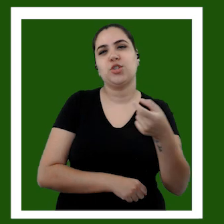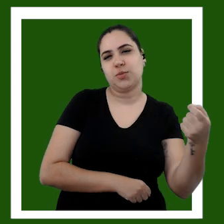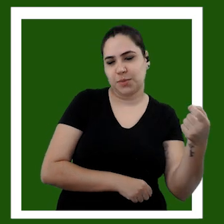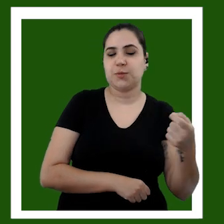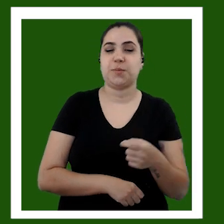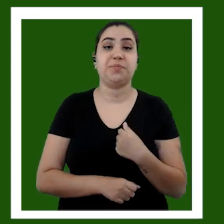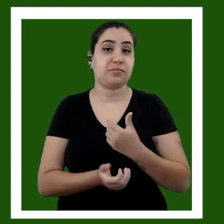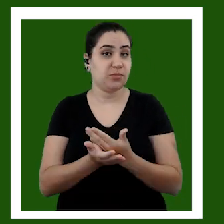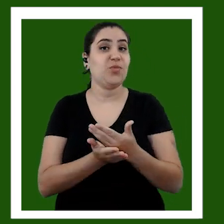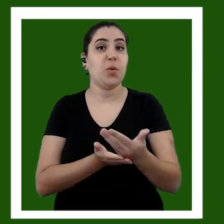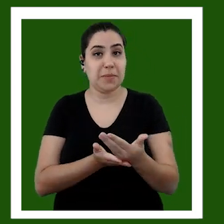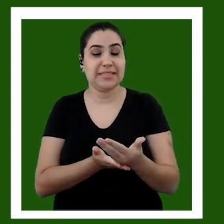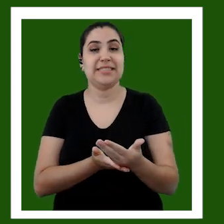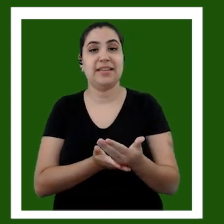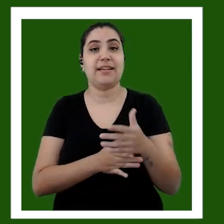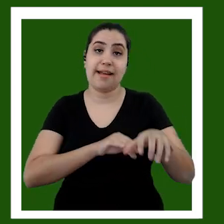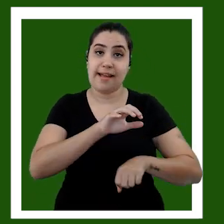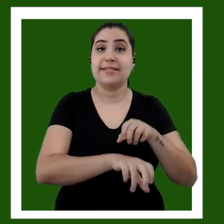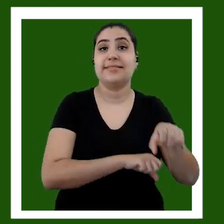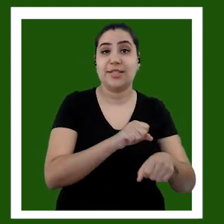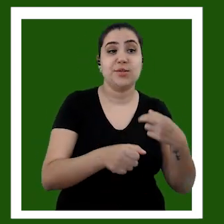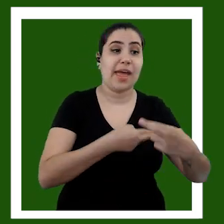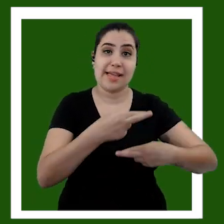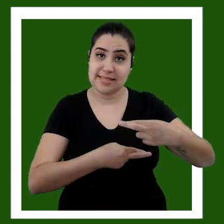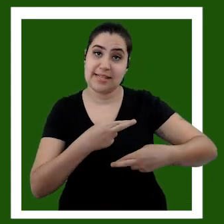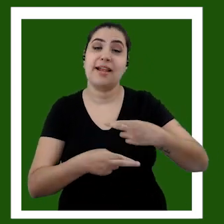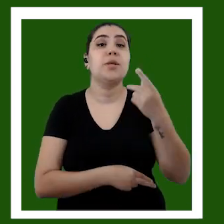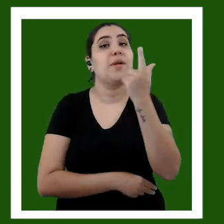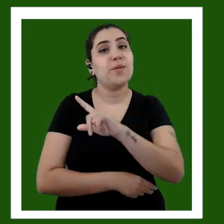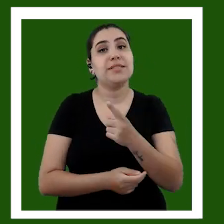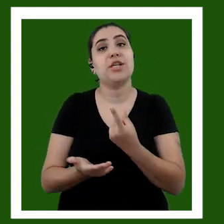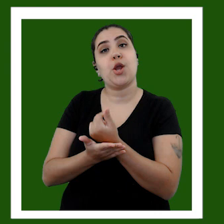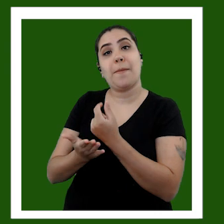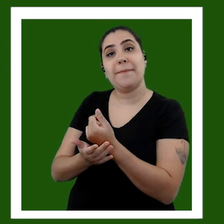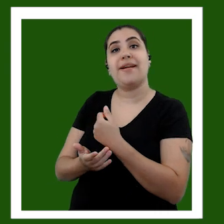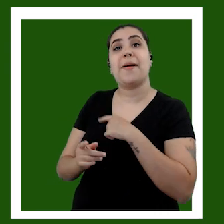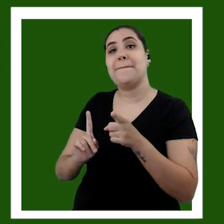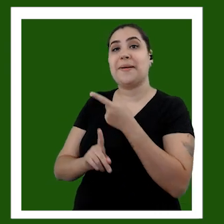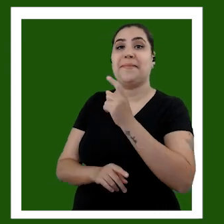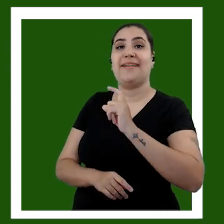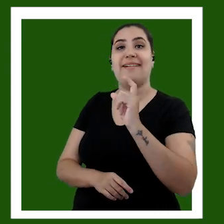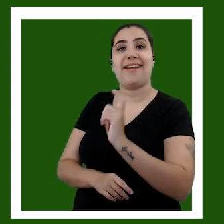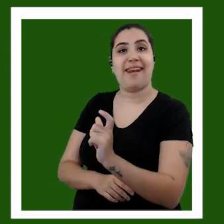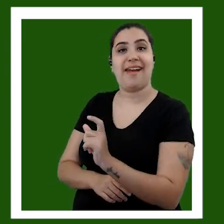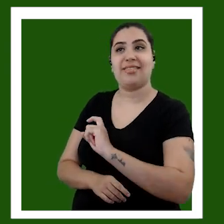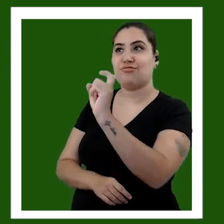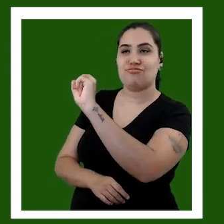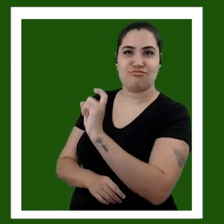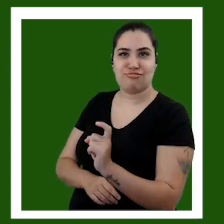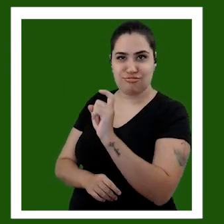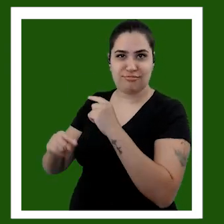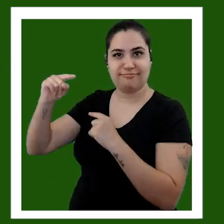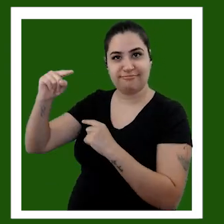99, 2000, eu comecei catando também reciclável para poder comprar minhas primeiras